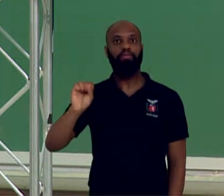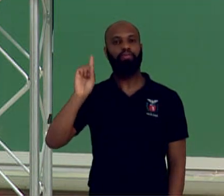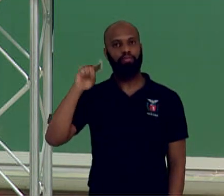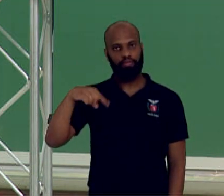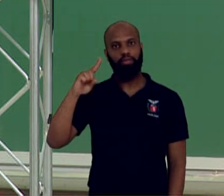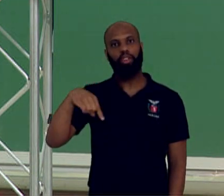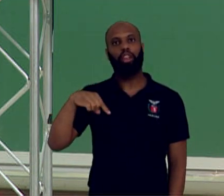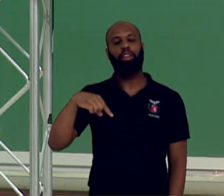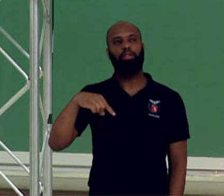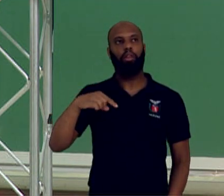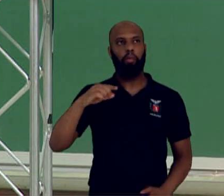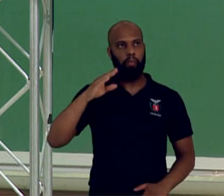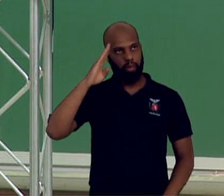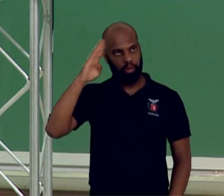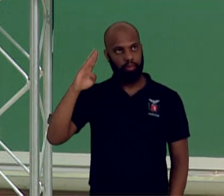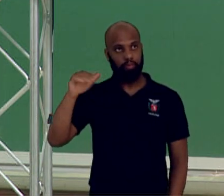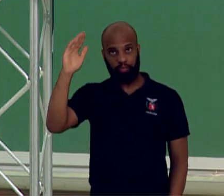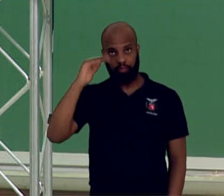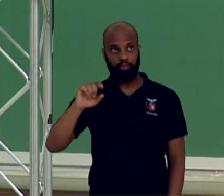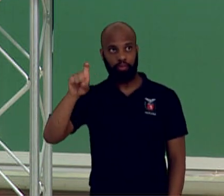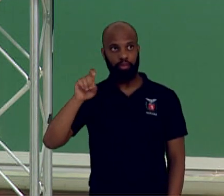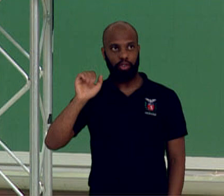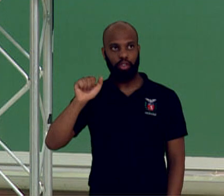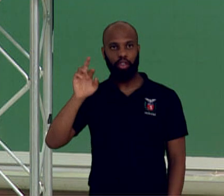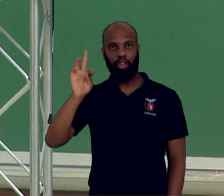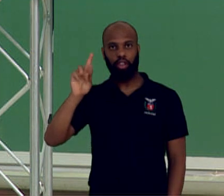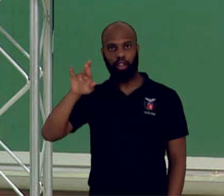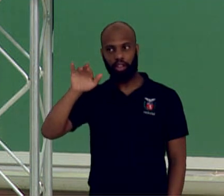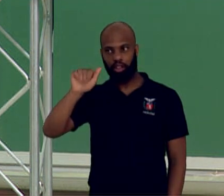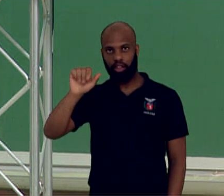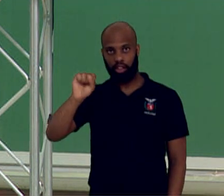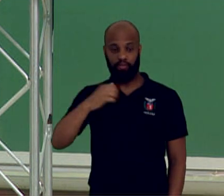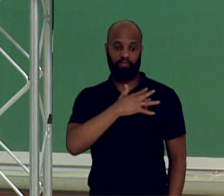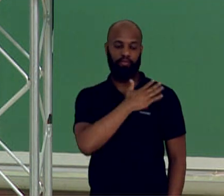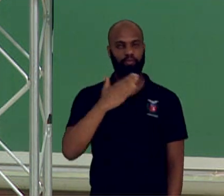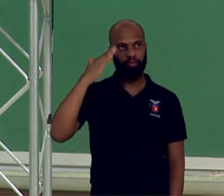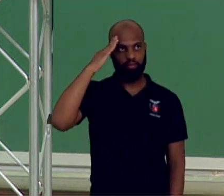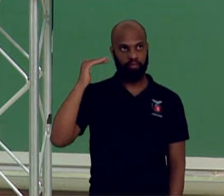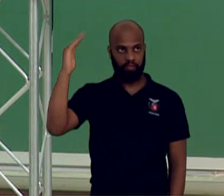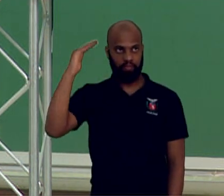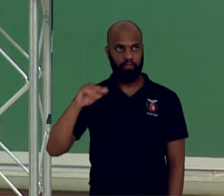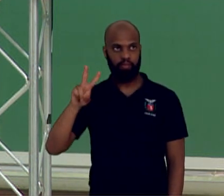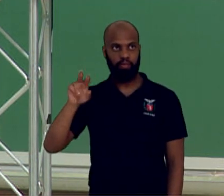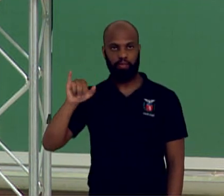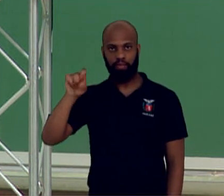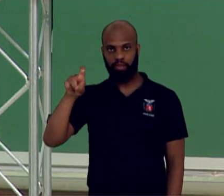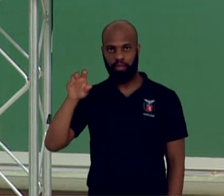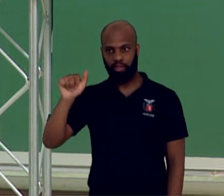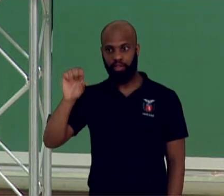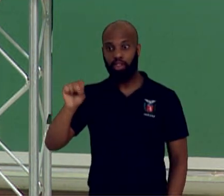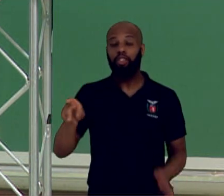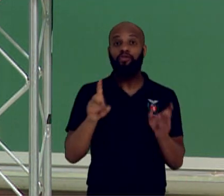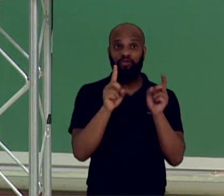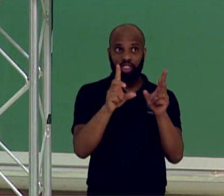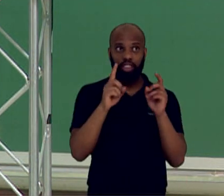sacerdotes, os kshatriyas, guerreiros, vaixás,